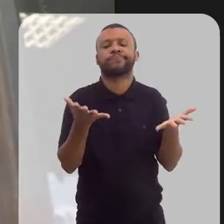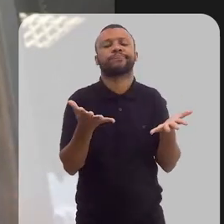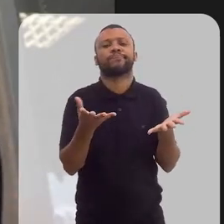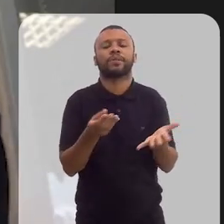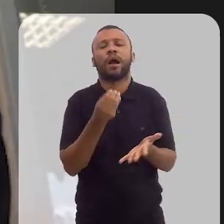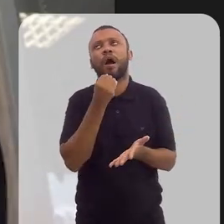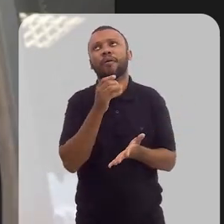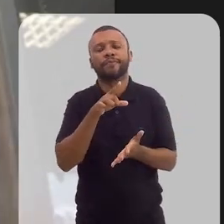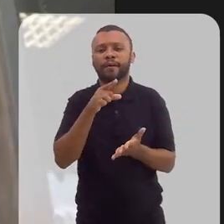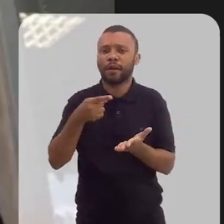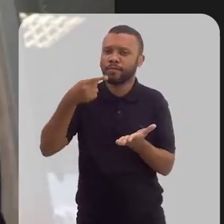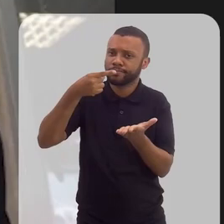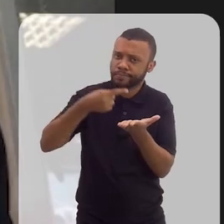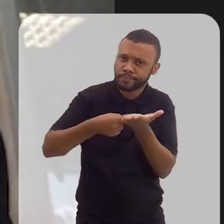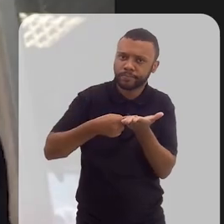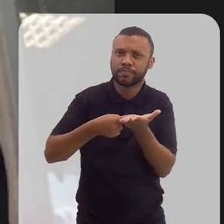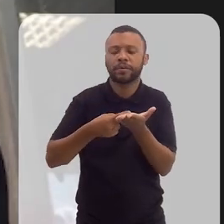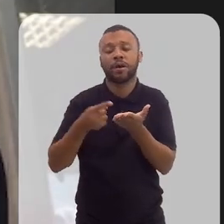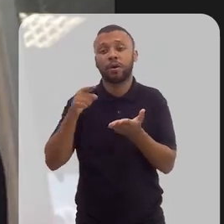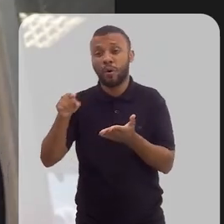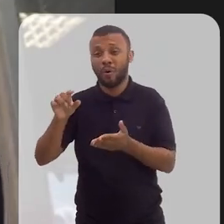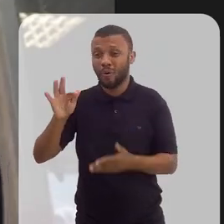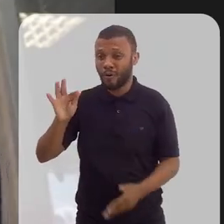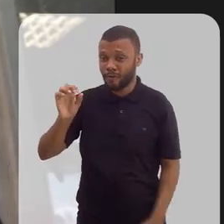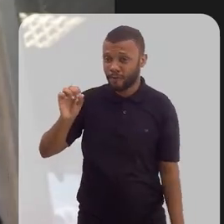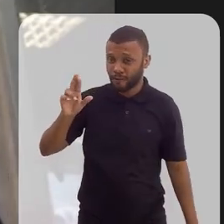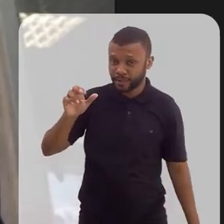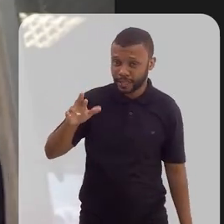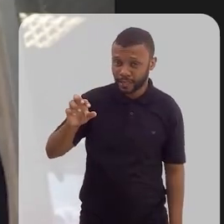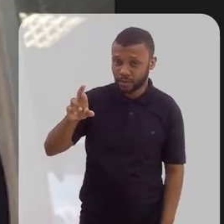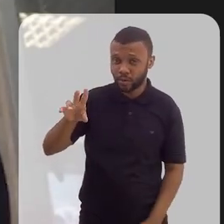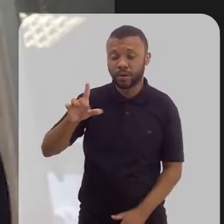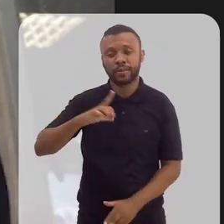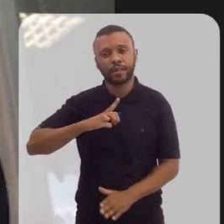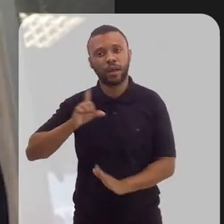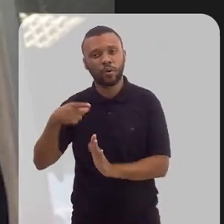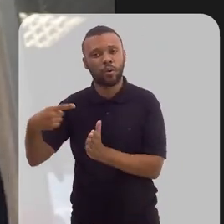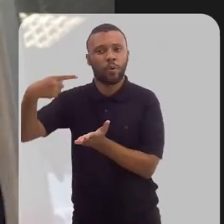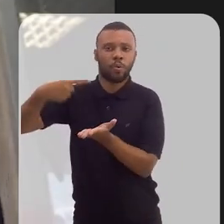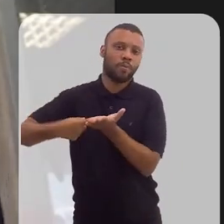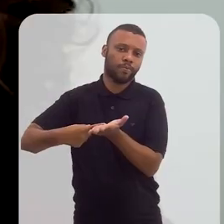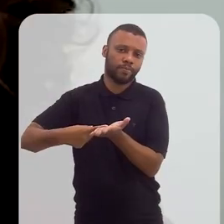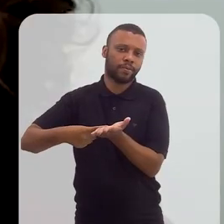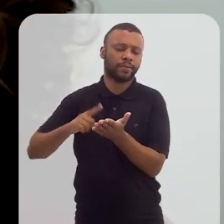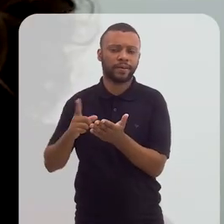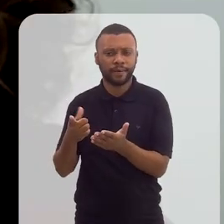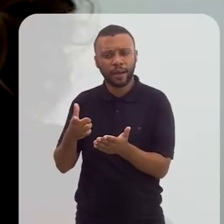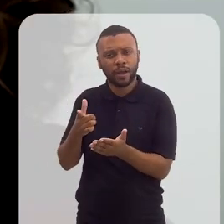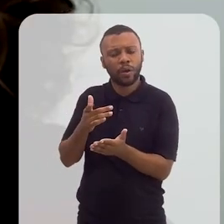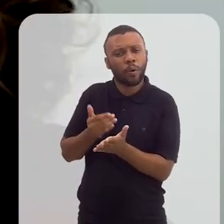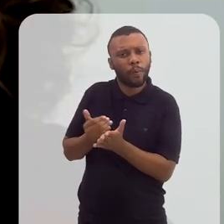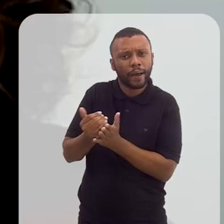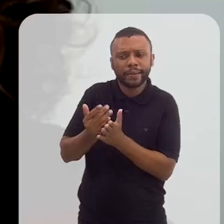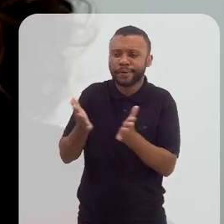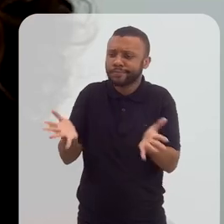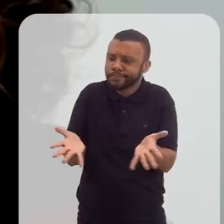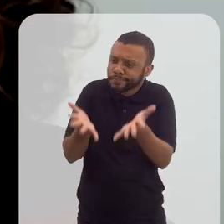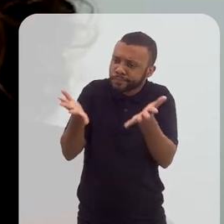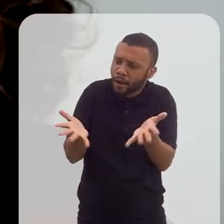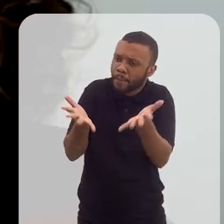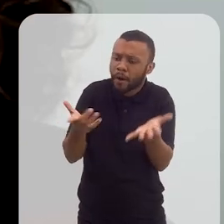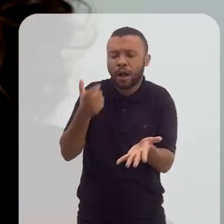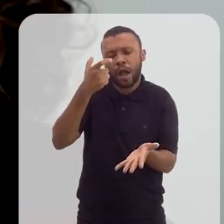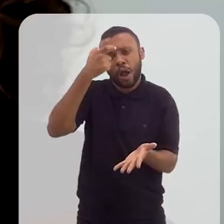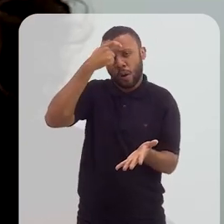vai assumir compromisso, teu fornecedor vai assumir compromisso, então você vai gerando a conscientização ao longo